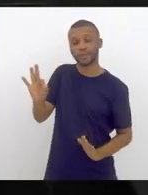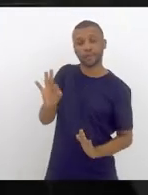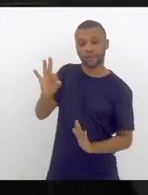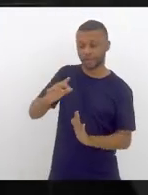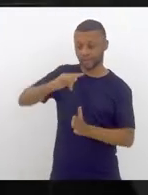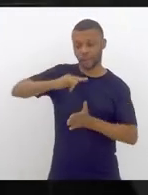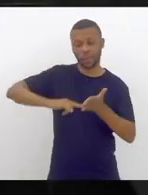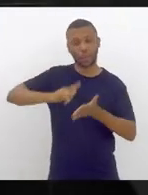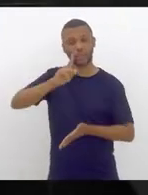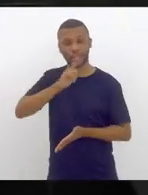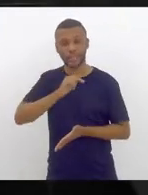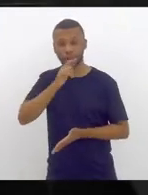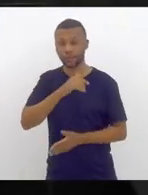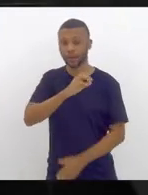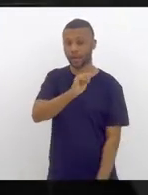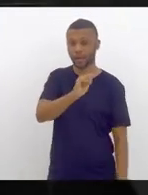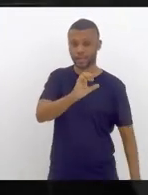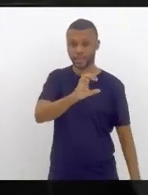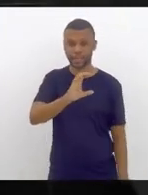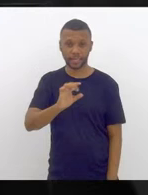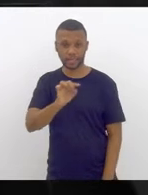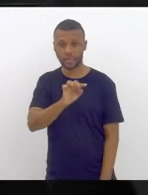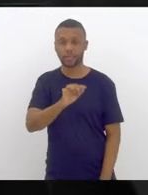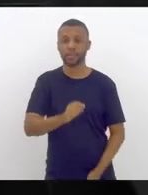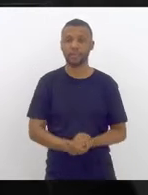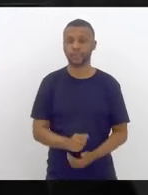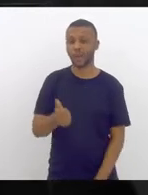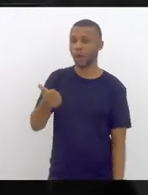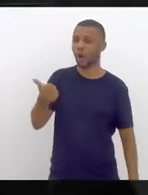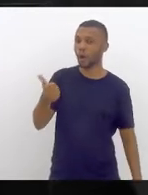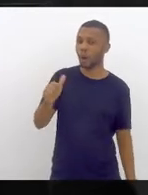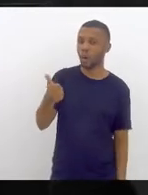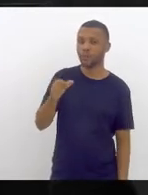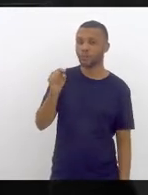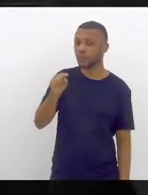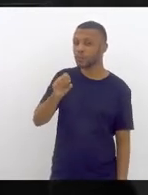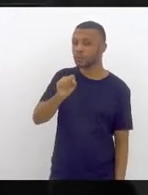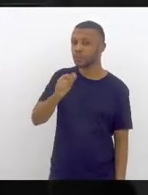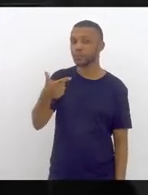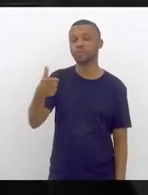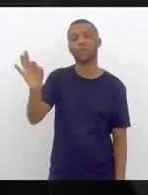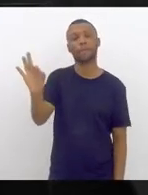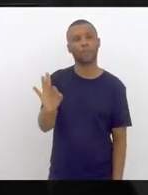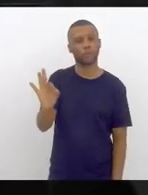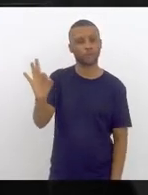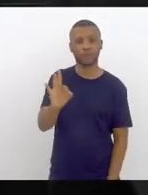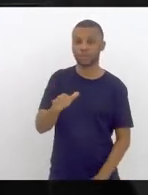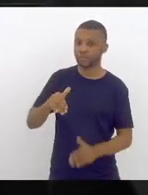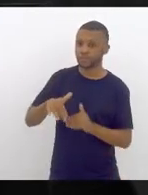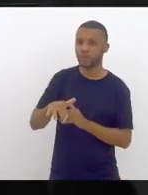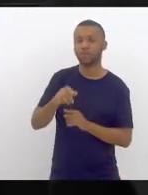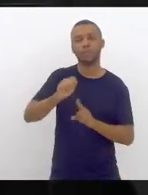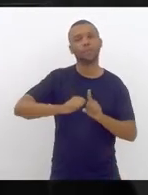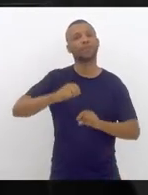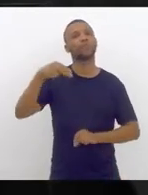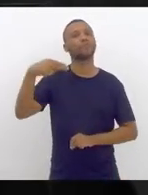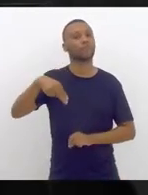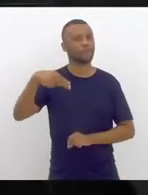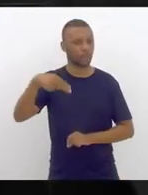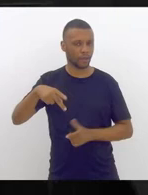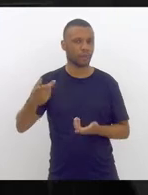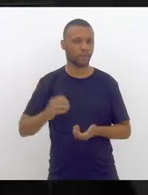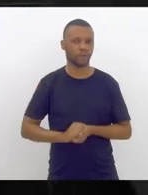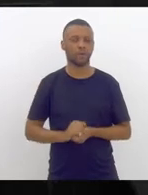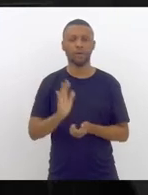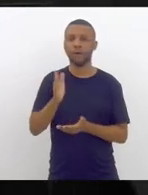no Rio de Janeiro pela águas do rio em 11.82% a partir do mês de Novembro já